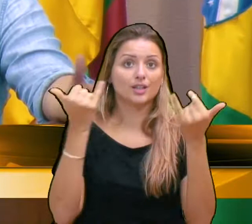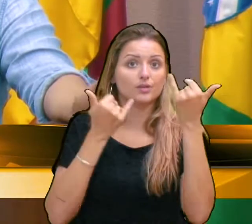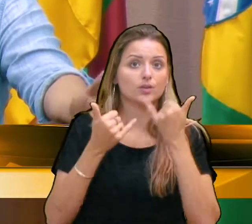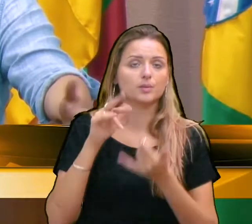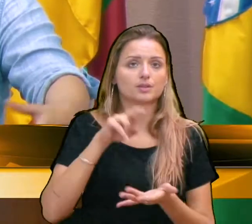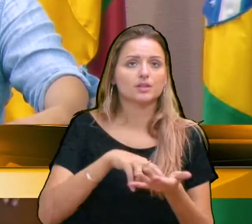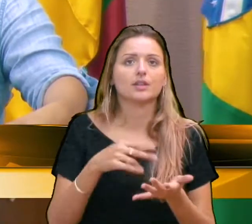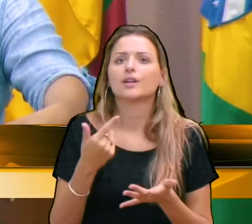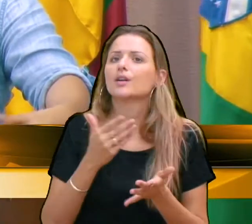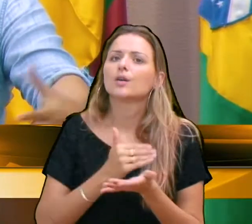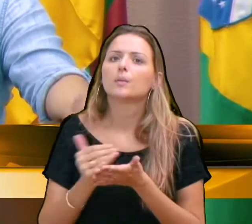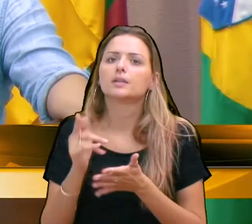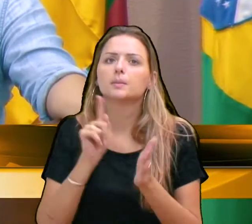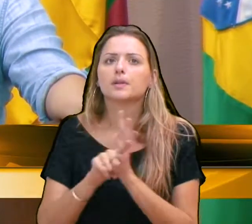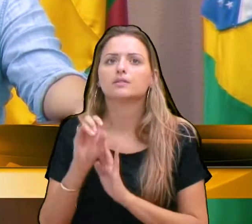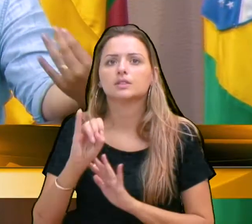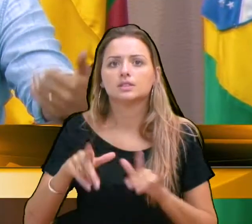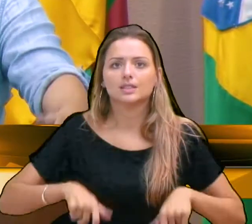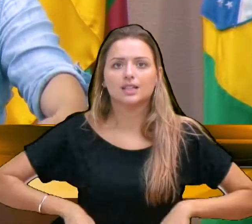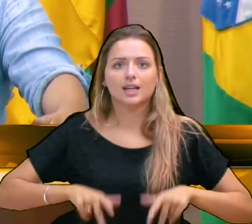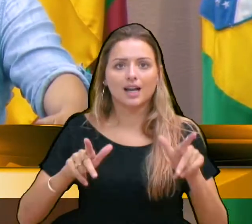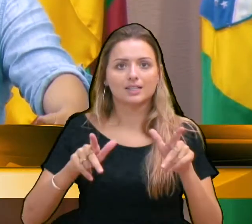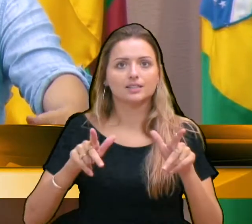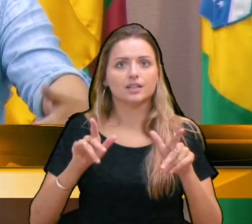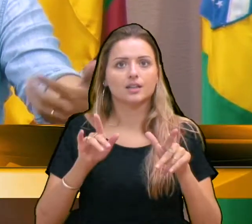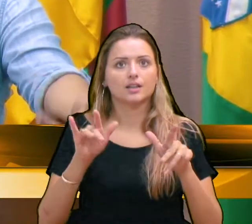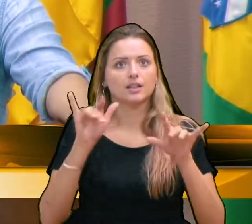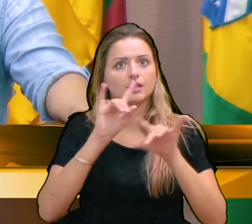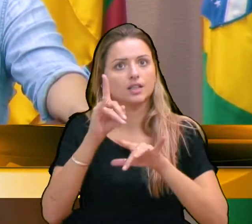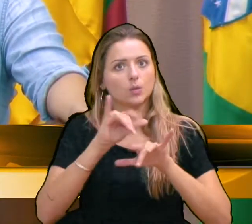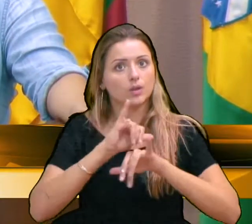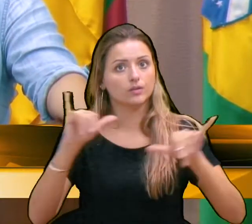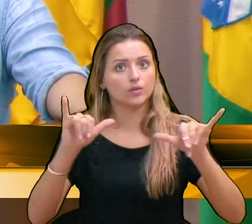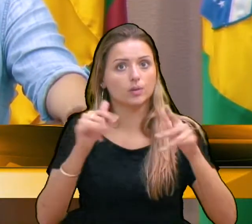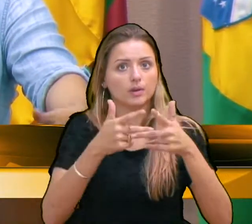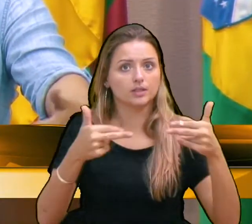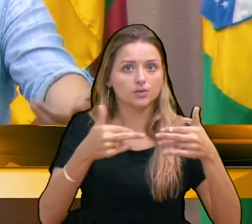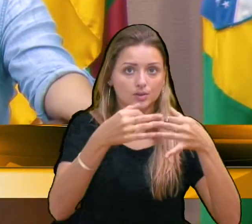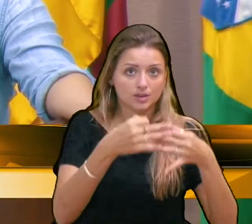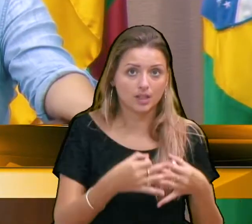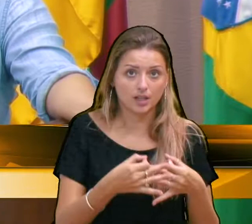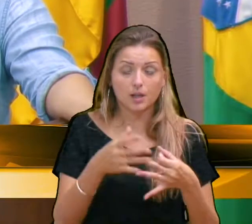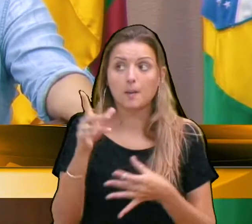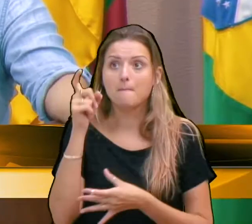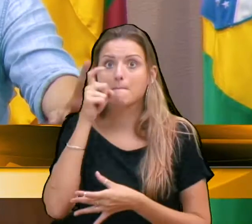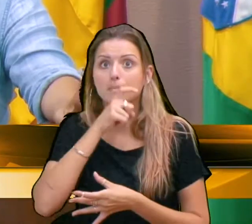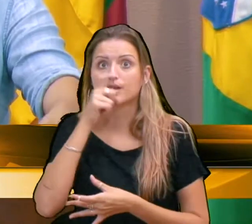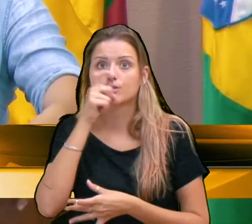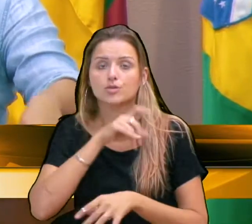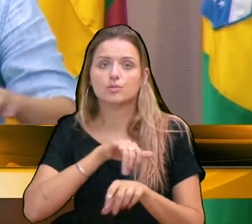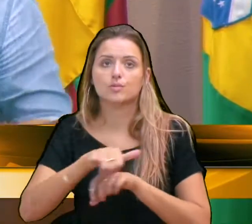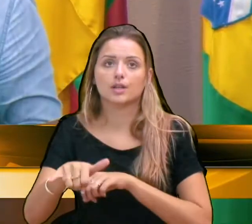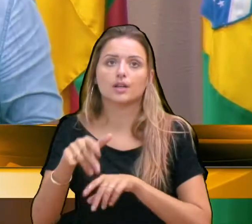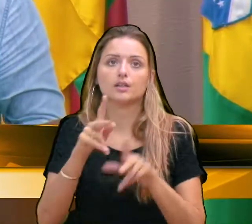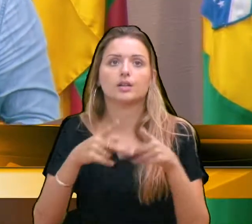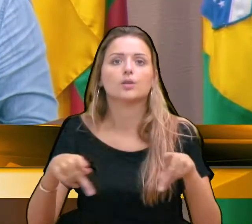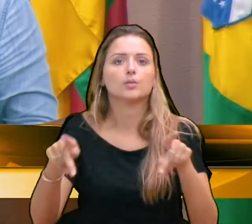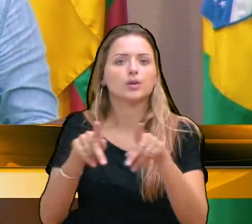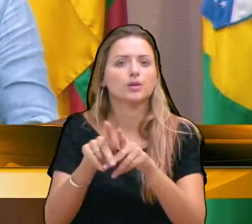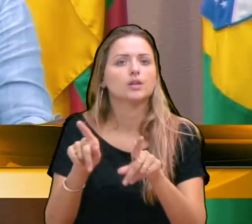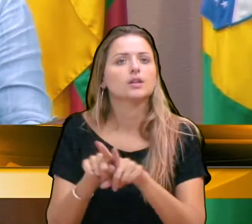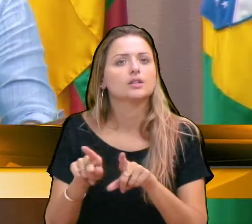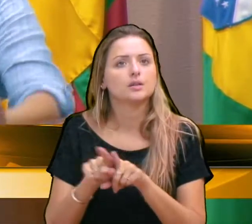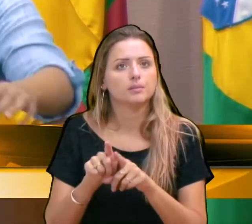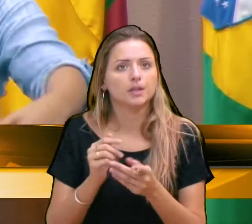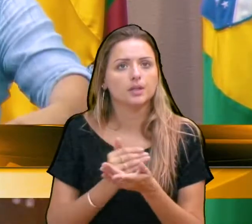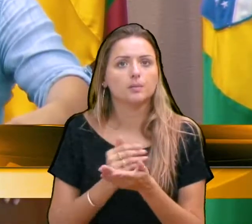a questionar, né, se é para gastar dinheiro e não informar a população, muito pelo contrário, trazer informação mentirosa, acho que a gente começa também, acho que a